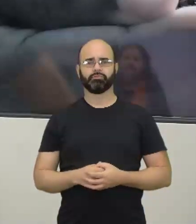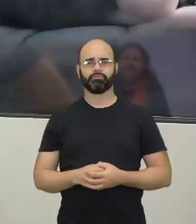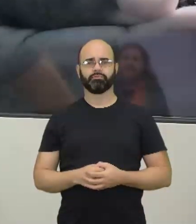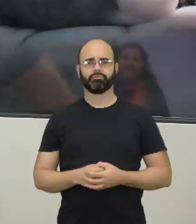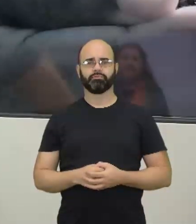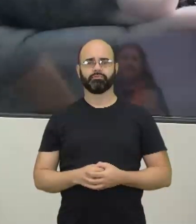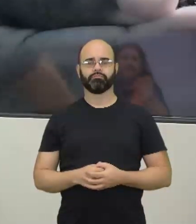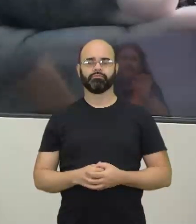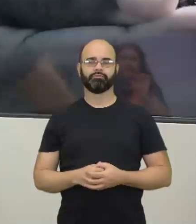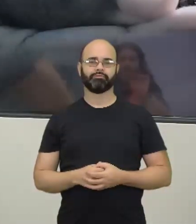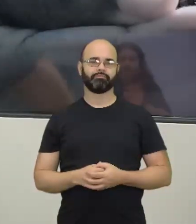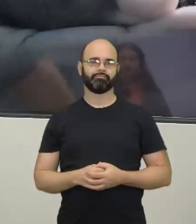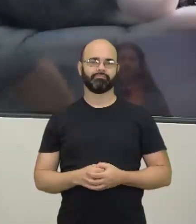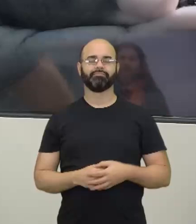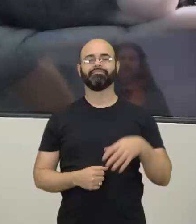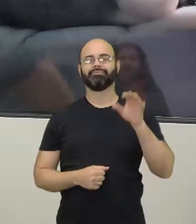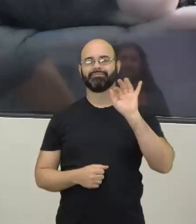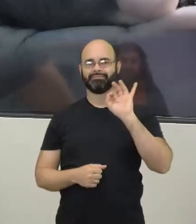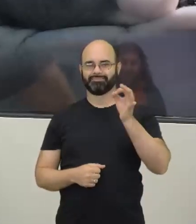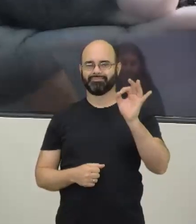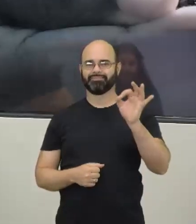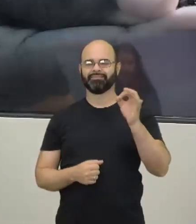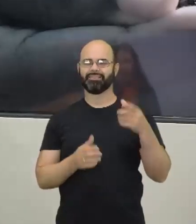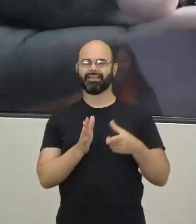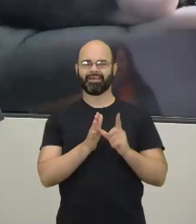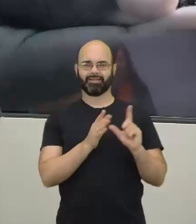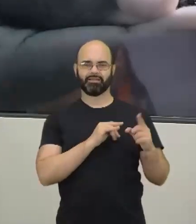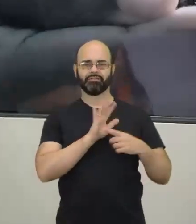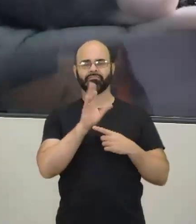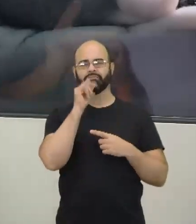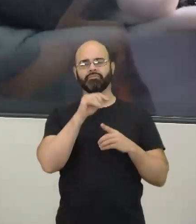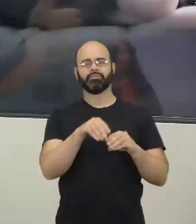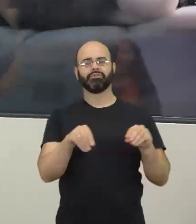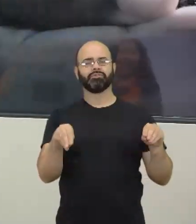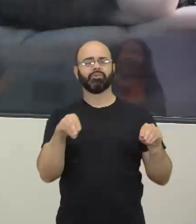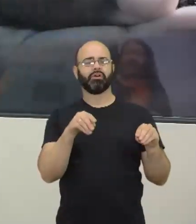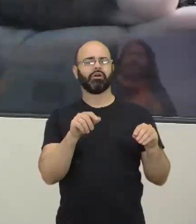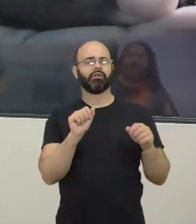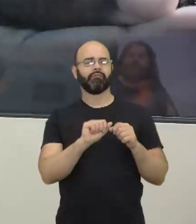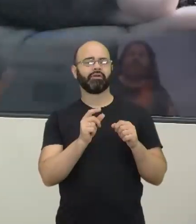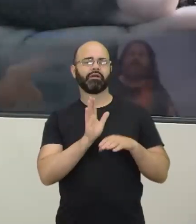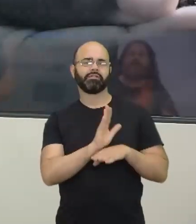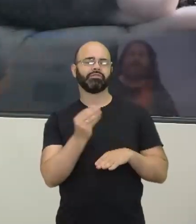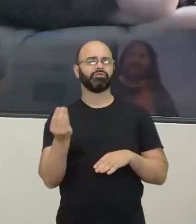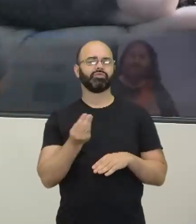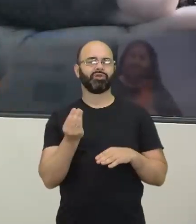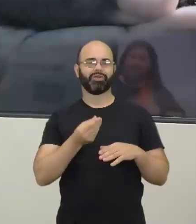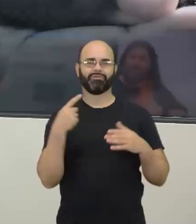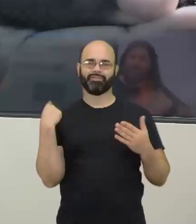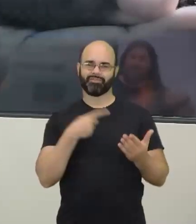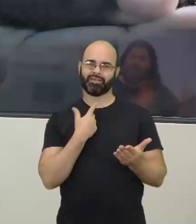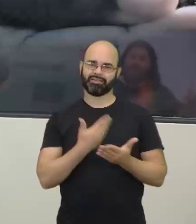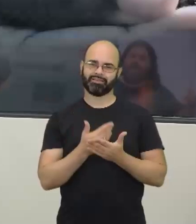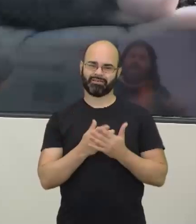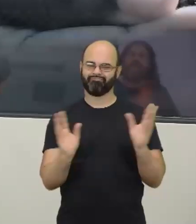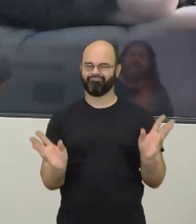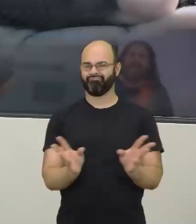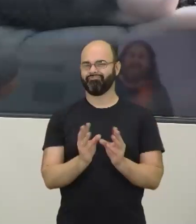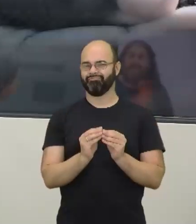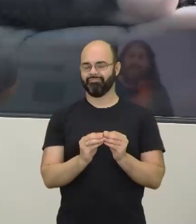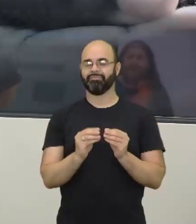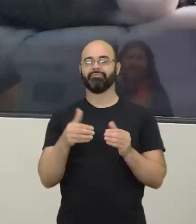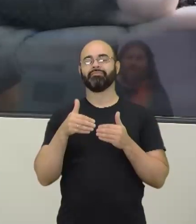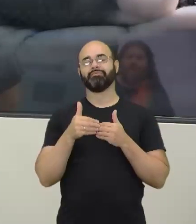Então isso aí, né, a gente viu aí só um detalhe aí do que serve o solo, né, o que a gente viu nessa aula e o que a gente vai ver aí